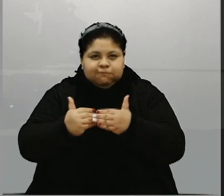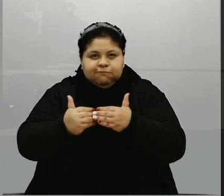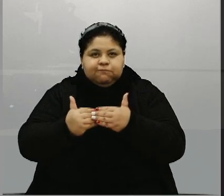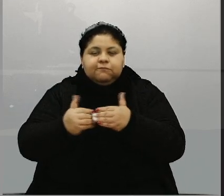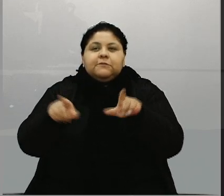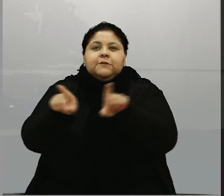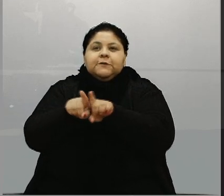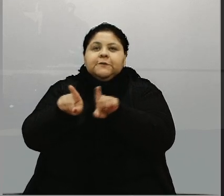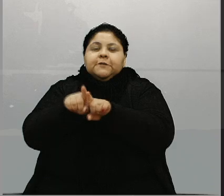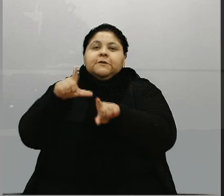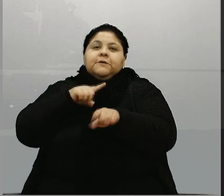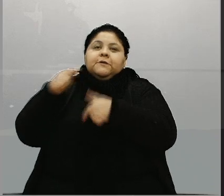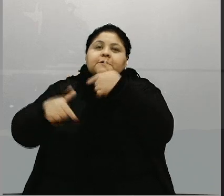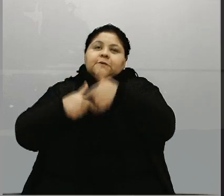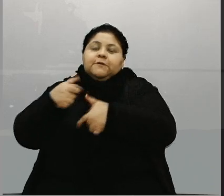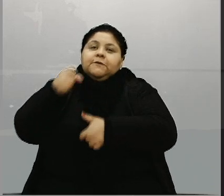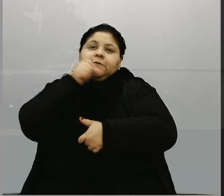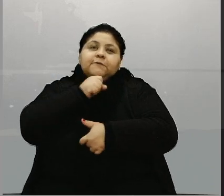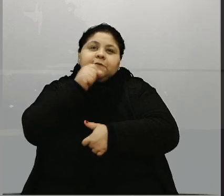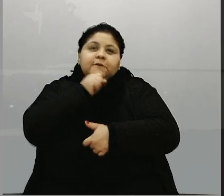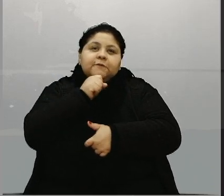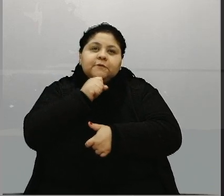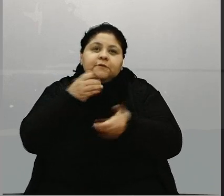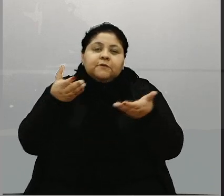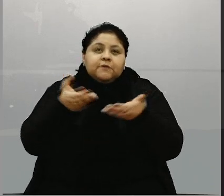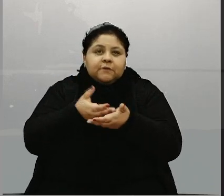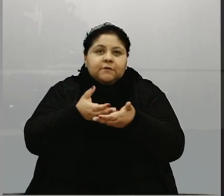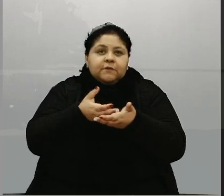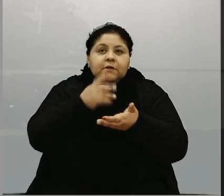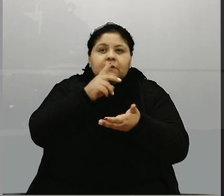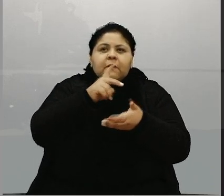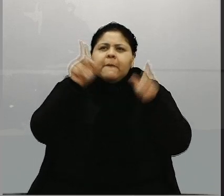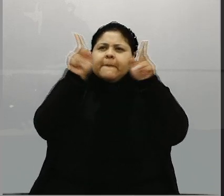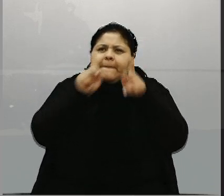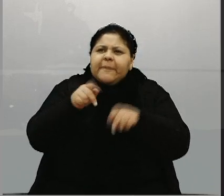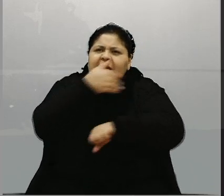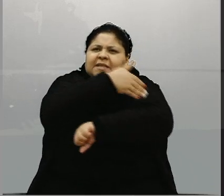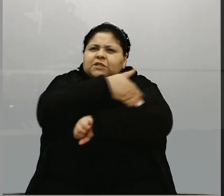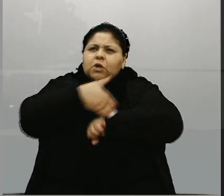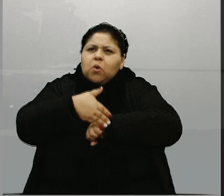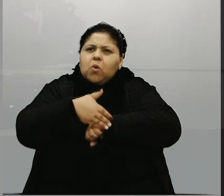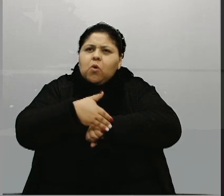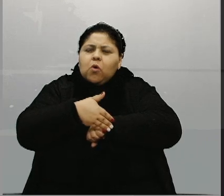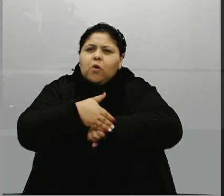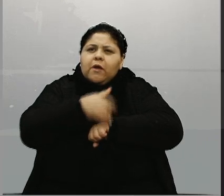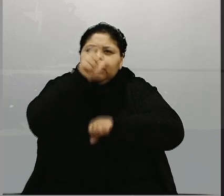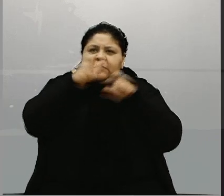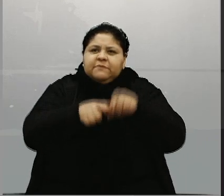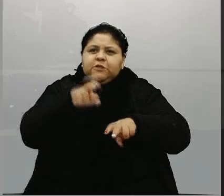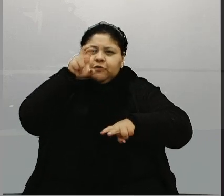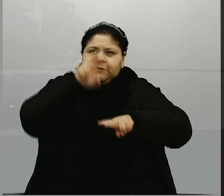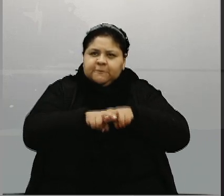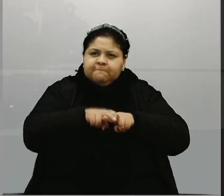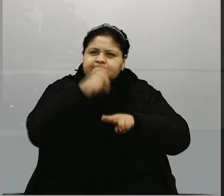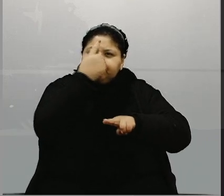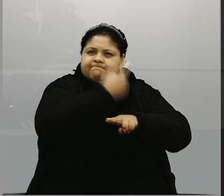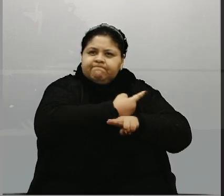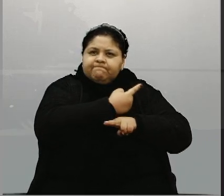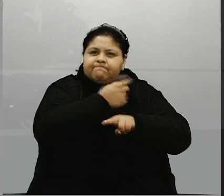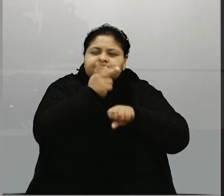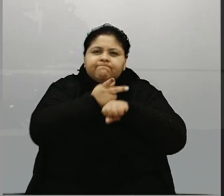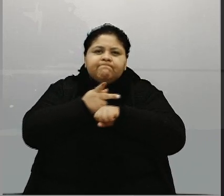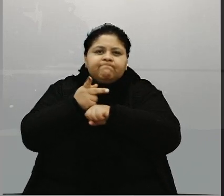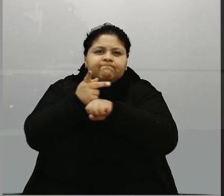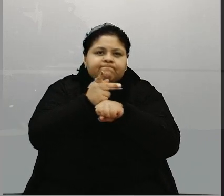temos também um trabalho no antigo Santa Dulce, que agora é o Paz Rua, que são ali onde tem aquelas pessoas sentadas, que estão ali procurando